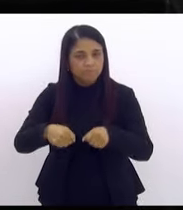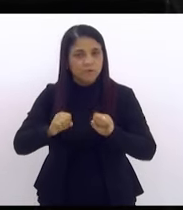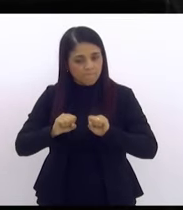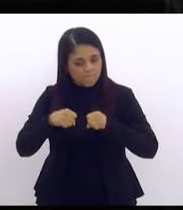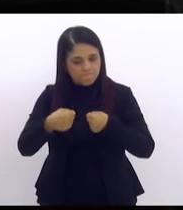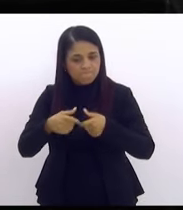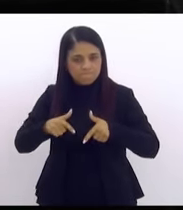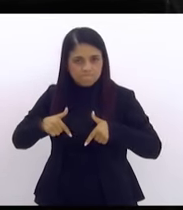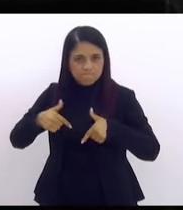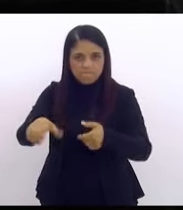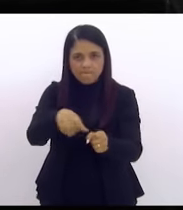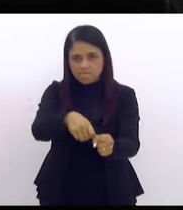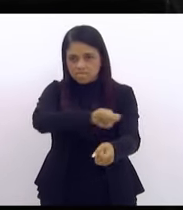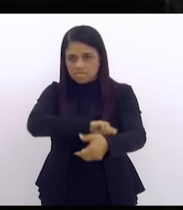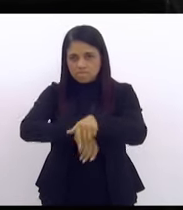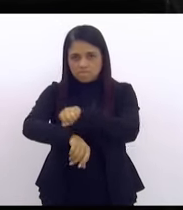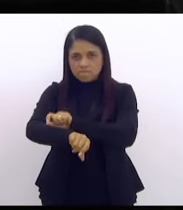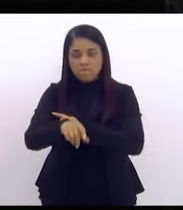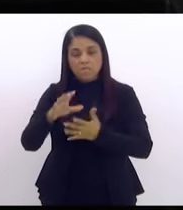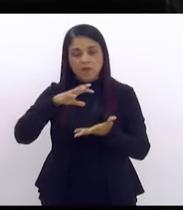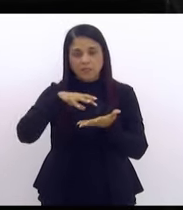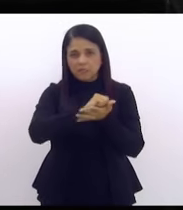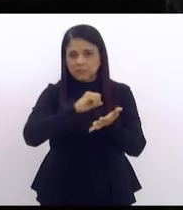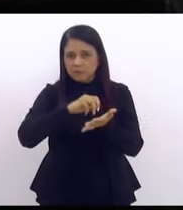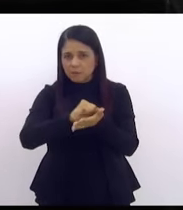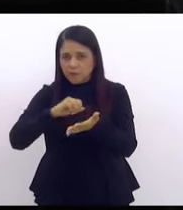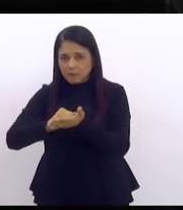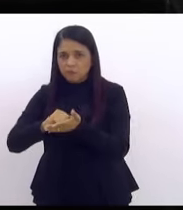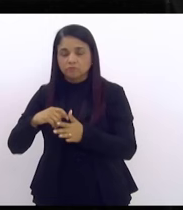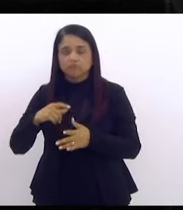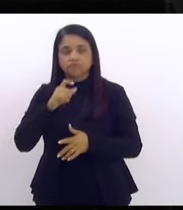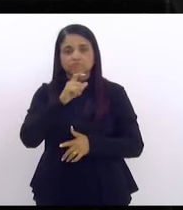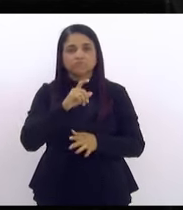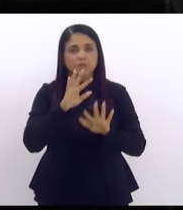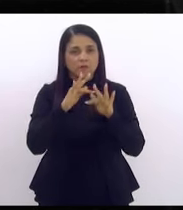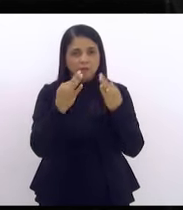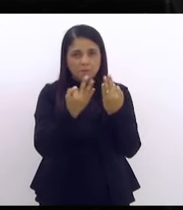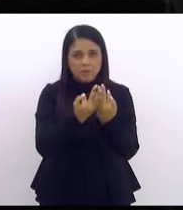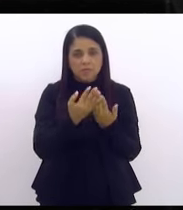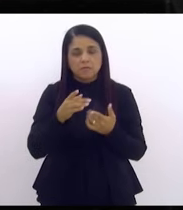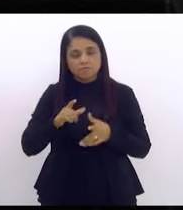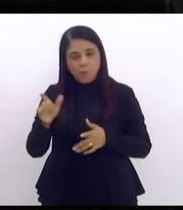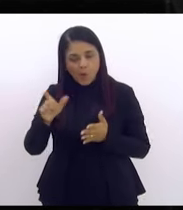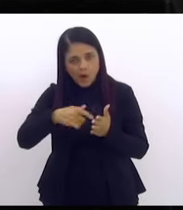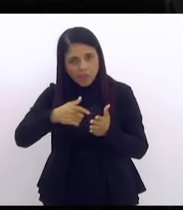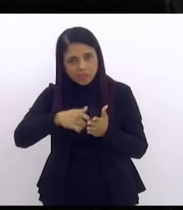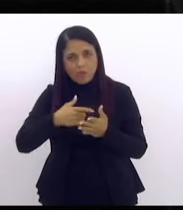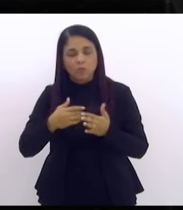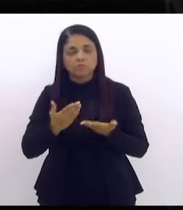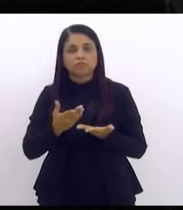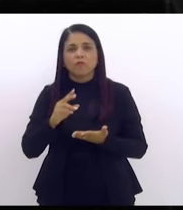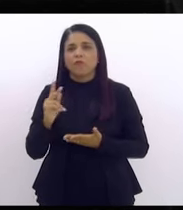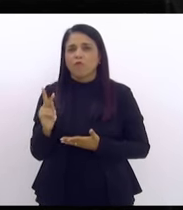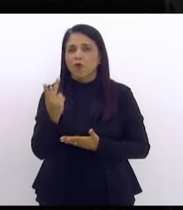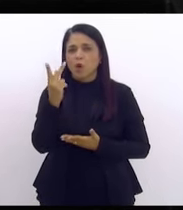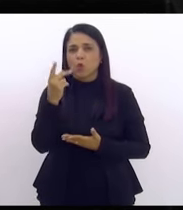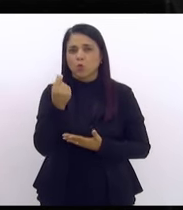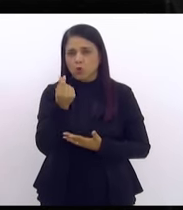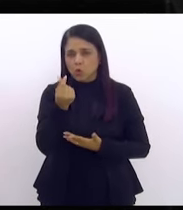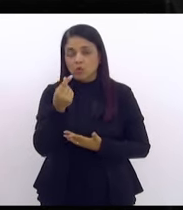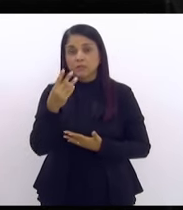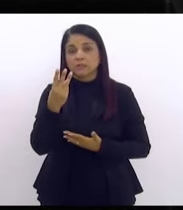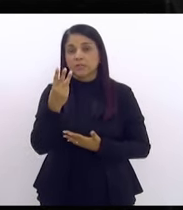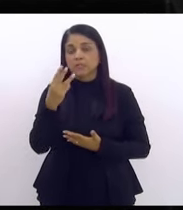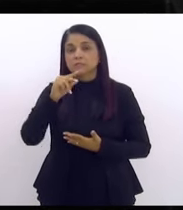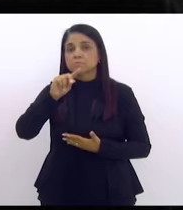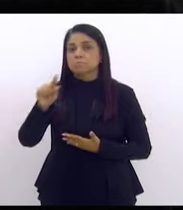Municipal de Assistência Social, o cadastramento necessário para o cartão Recomeçar, no valor de R$ 3.000, para